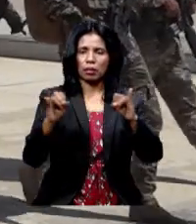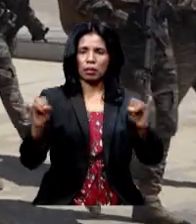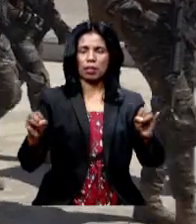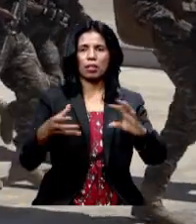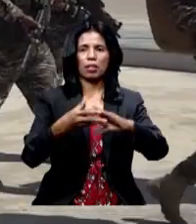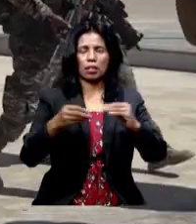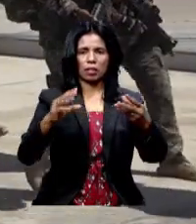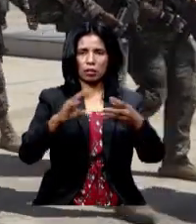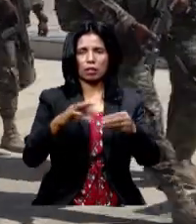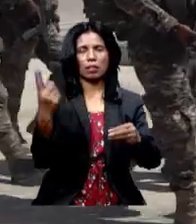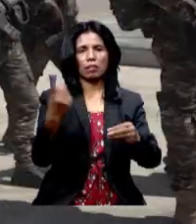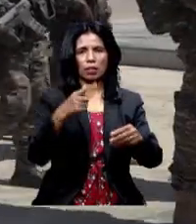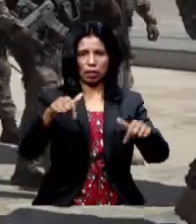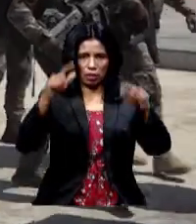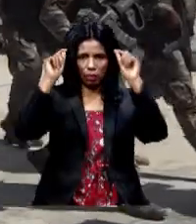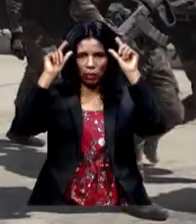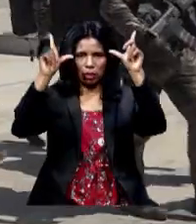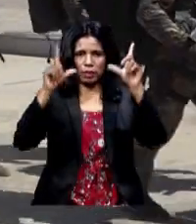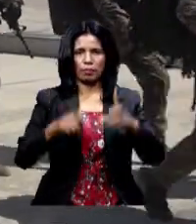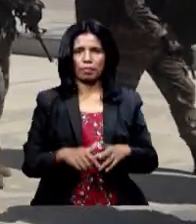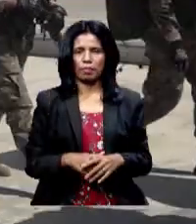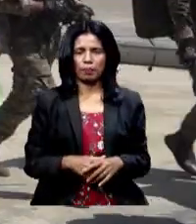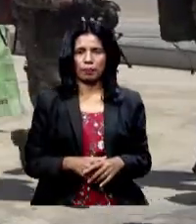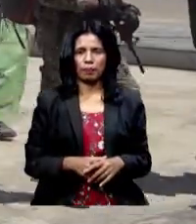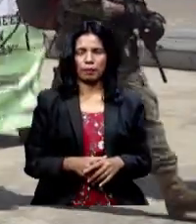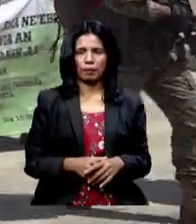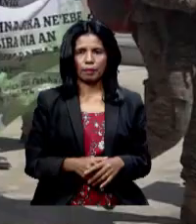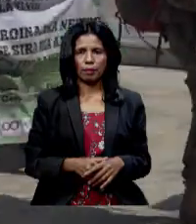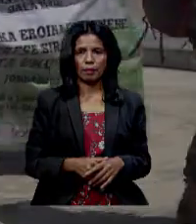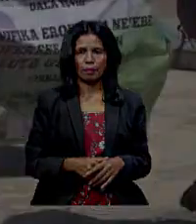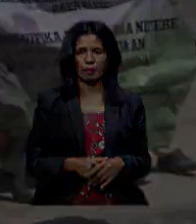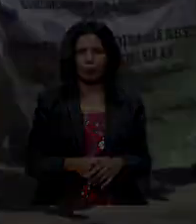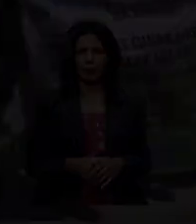história permanente ia Timor-Leste. Celina Lopes, Tito Silva, Ziemen.